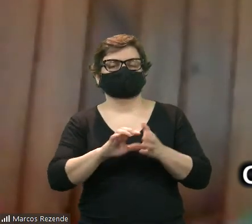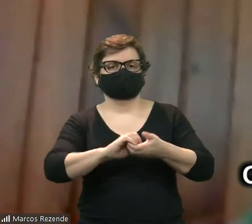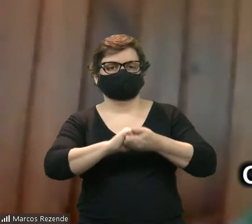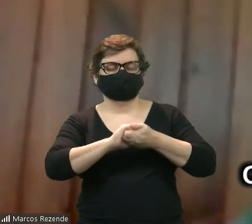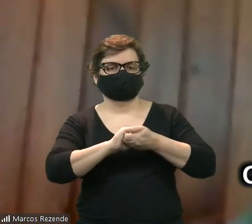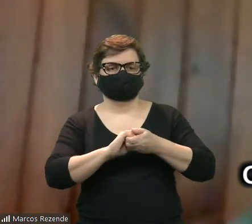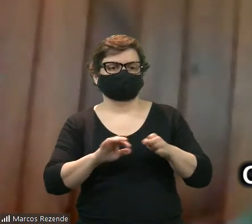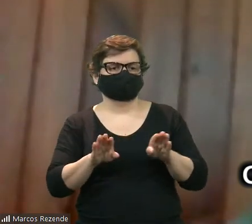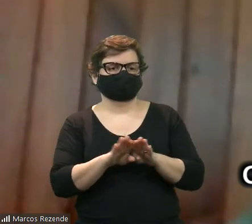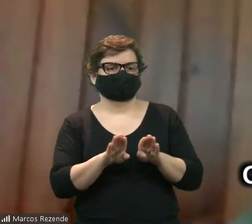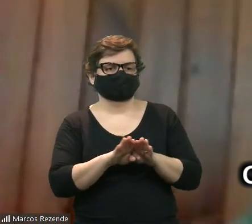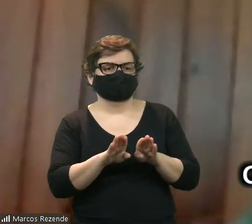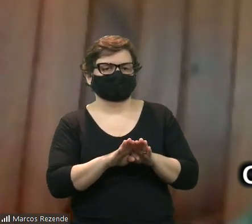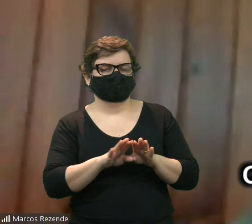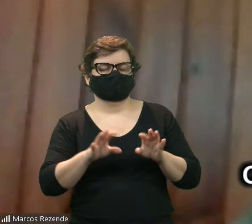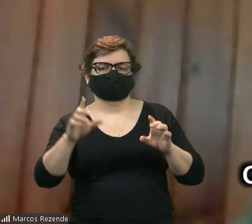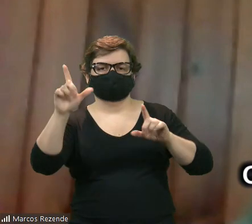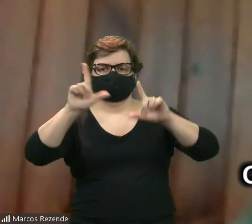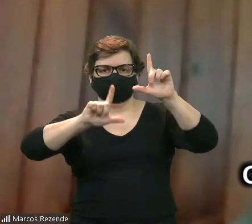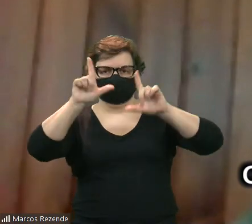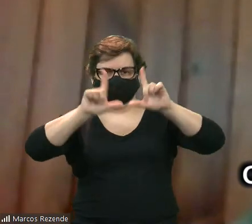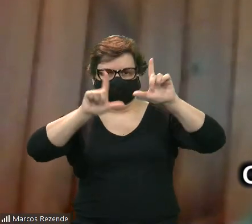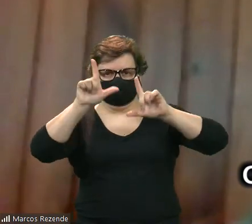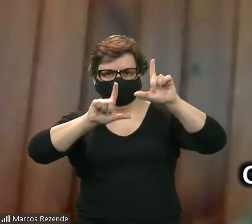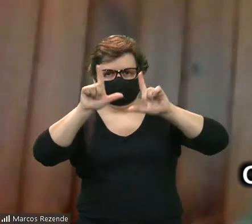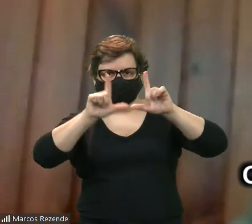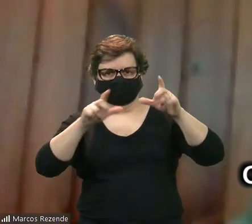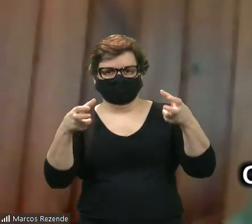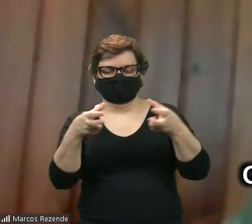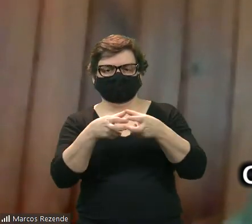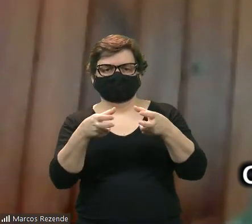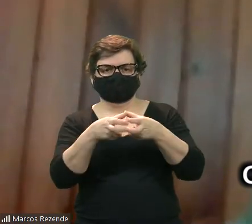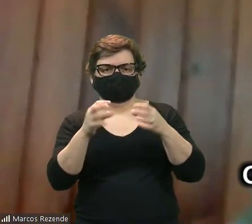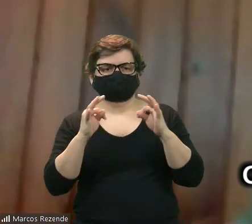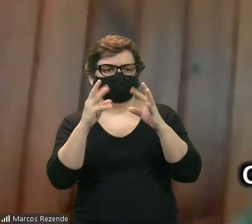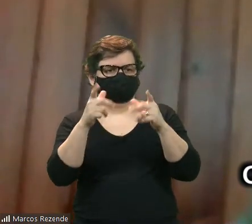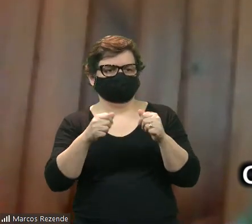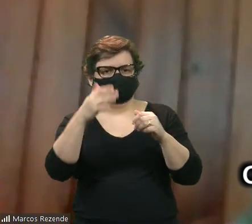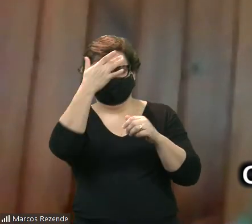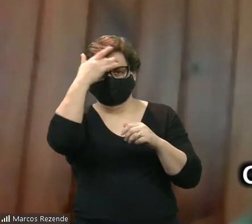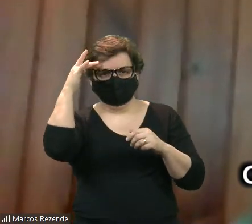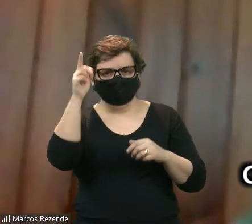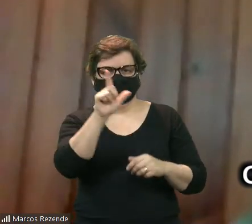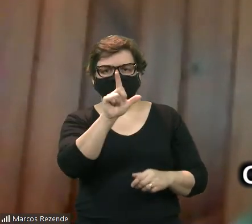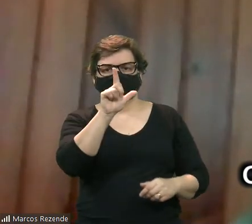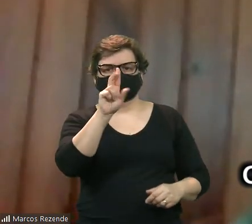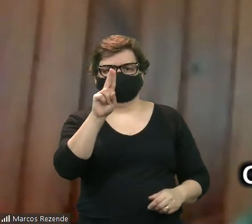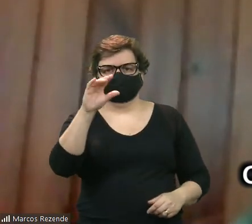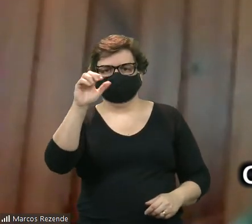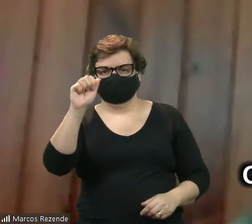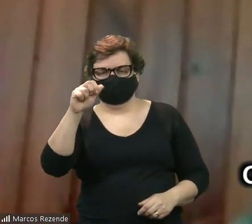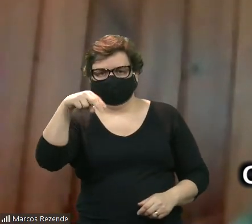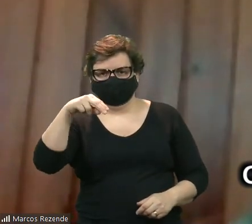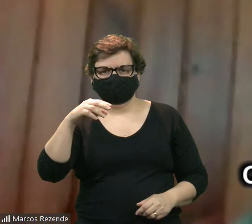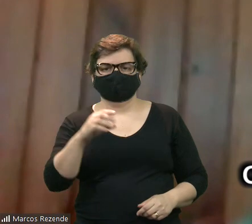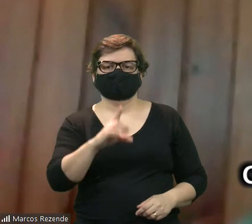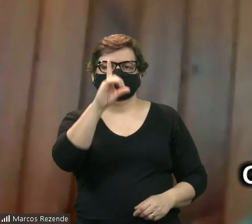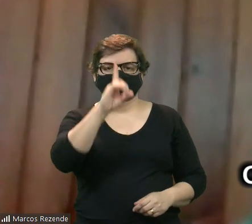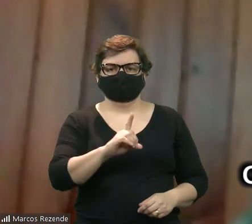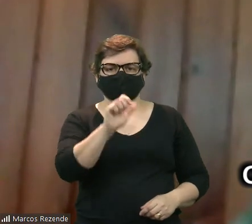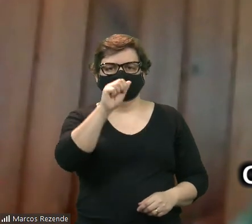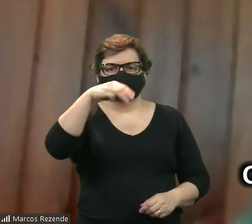Cumprimentar aqui a TV Câmara, todos os seus integrantes, o Luan, enfim, a diretora